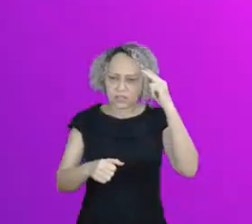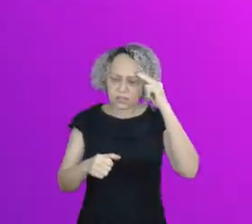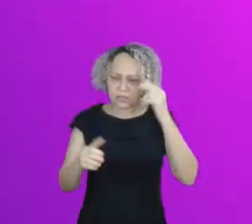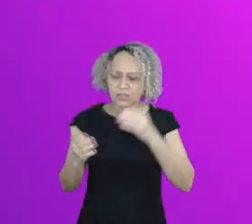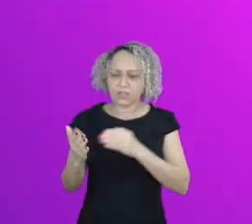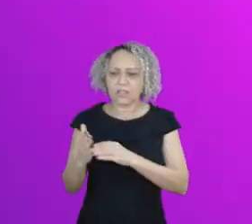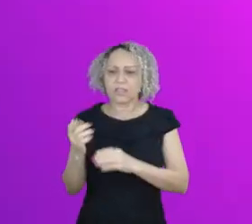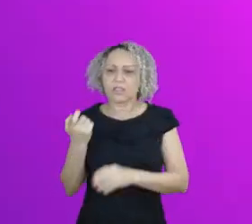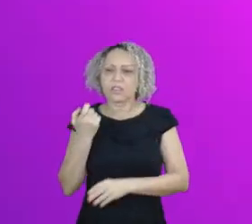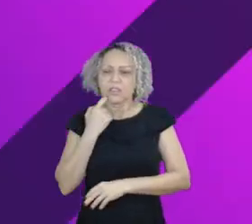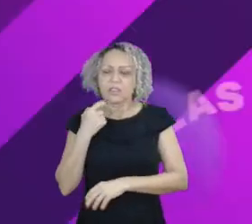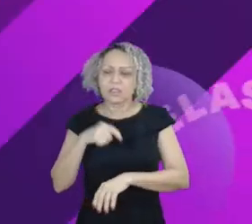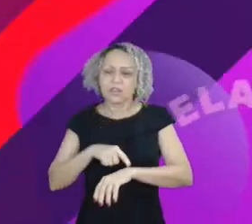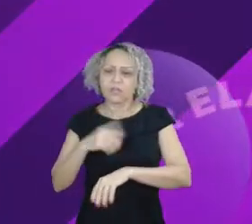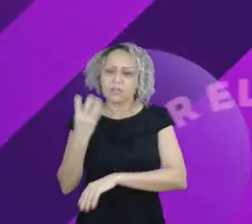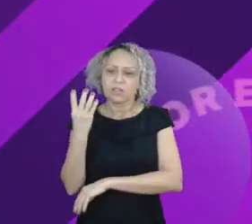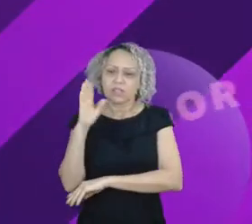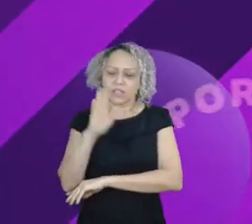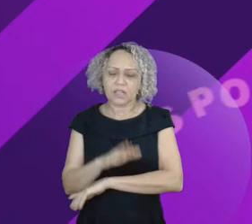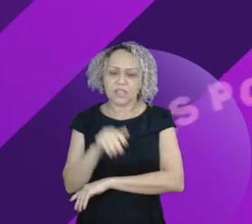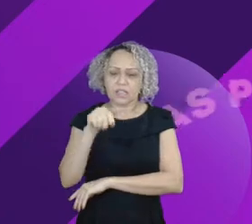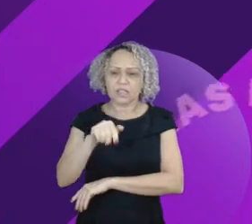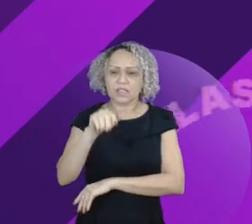16h, aqui na TV PT.